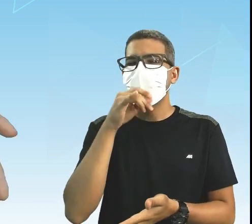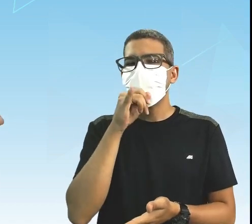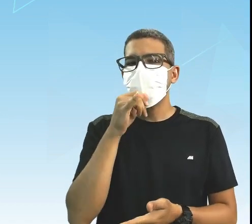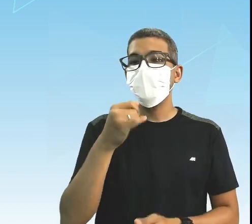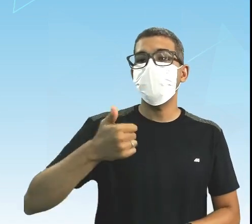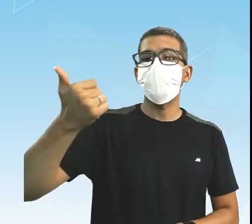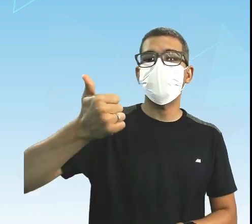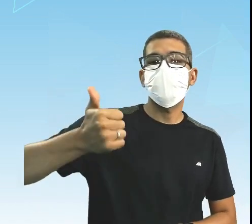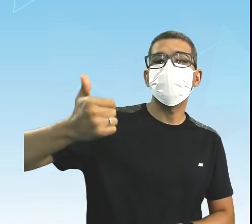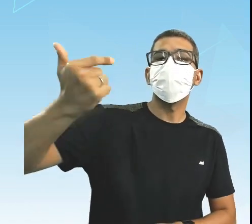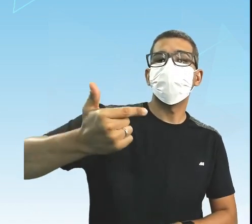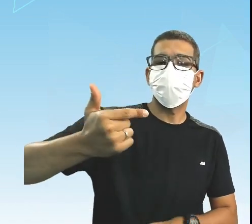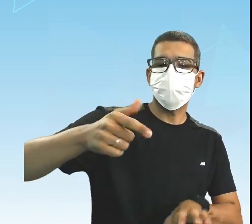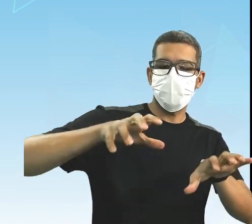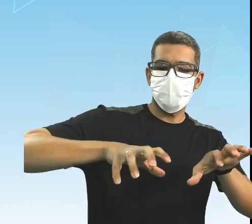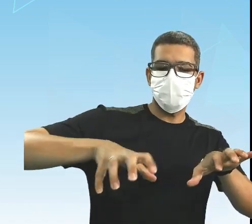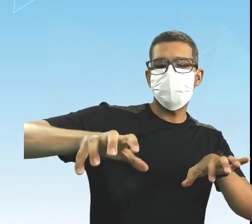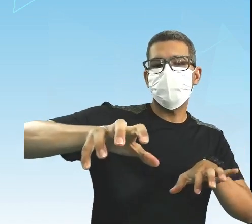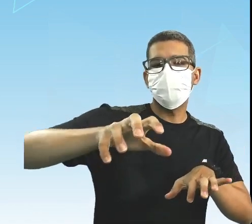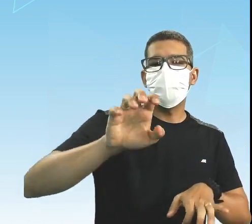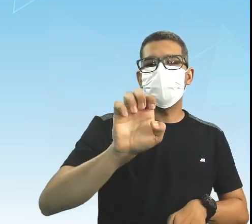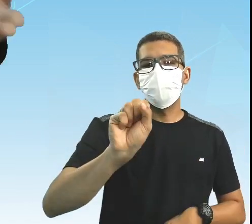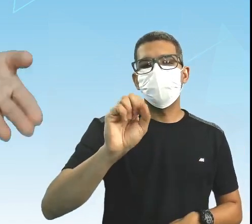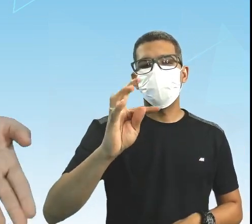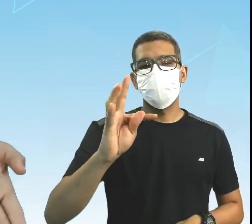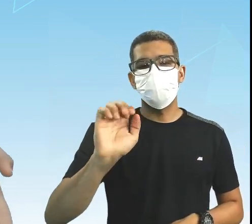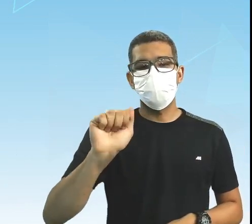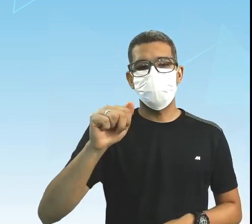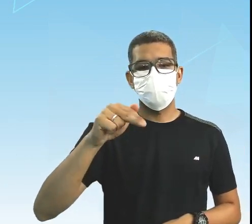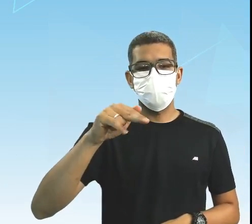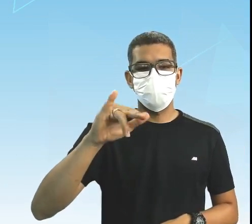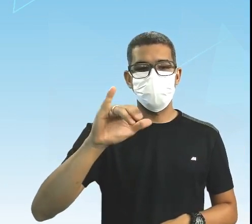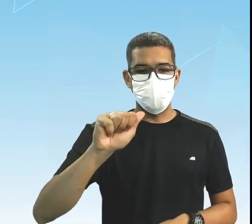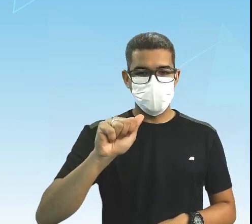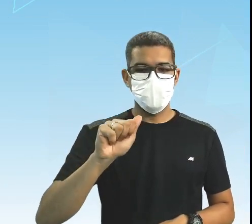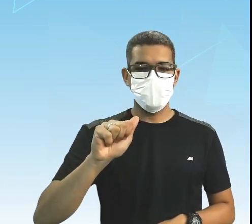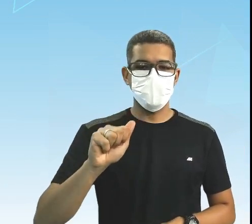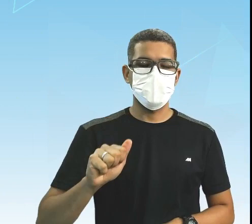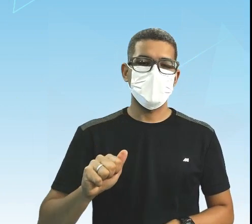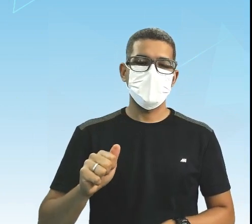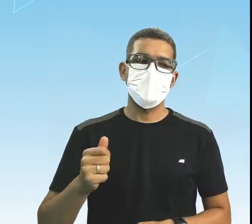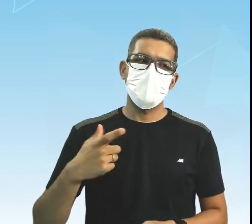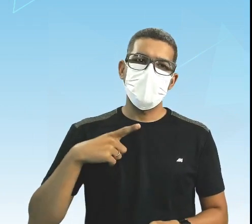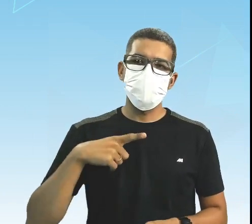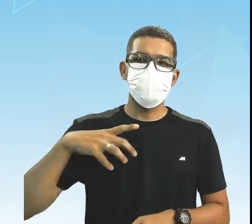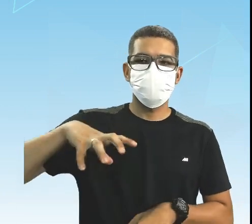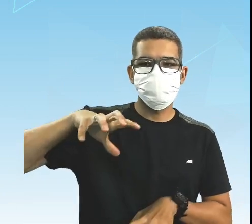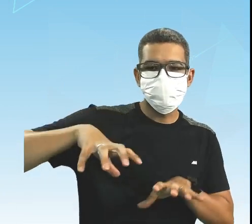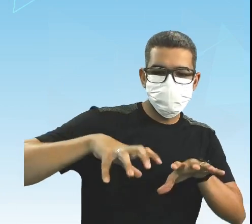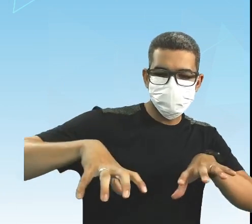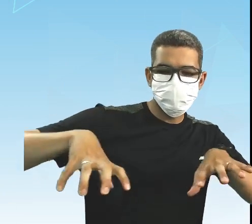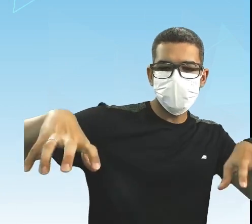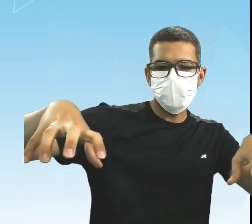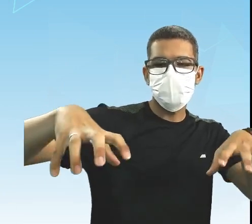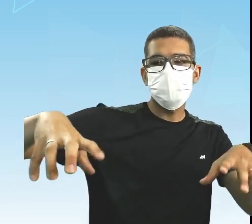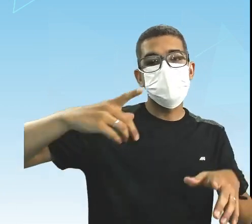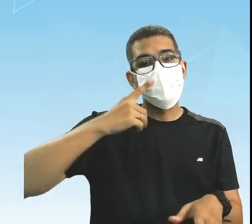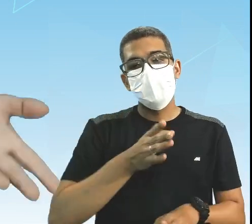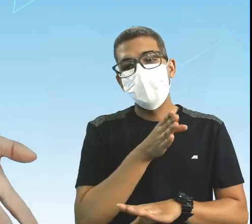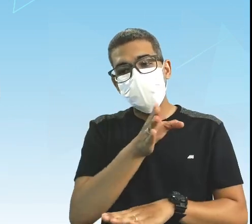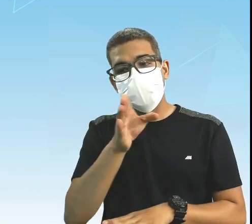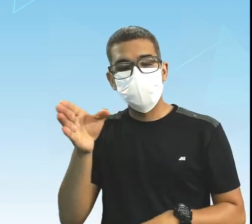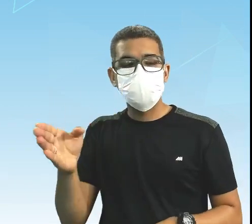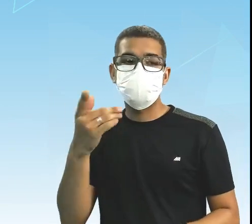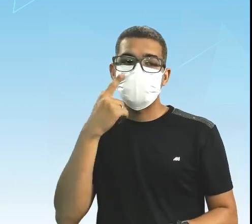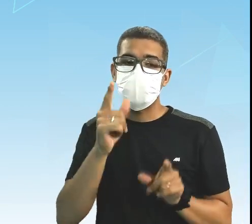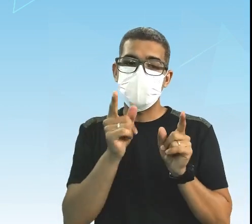para poder ir nas várias instâncias até conseguir o denominador comum, que é o acordo para ter os pais separados,